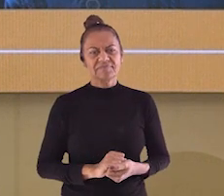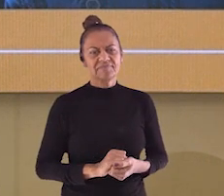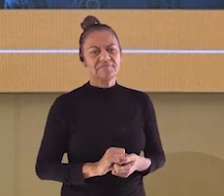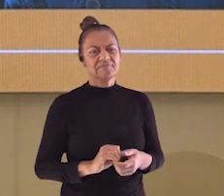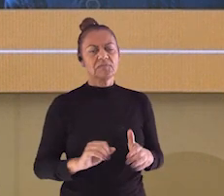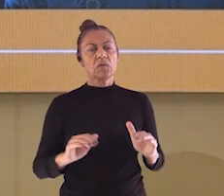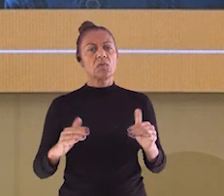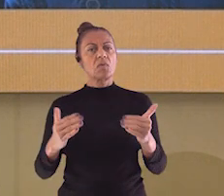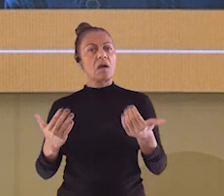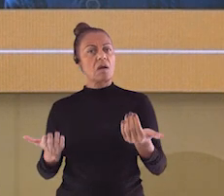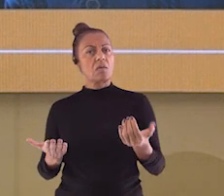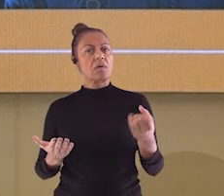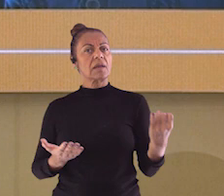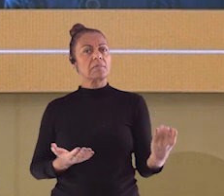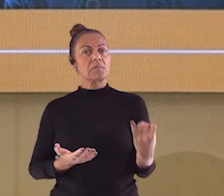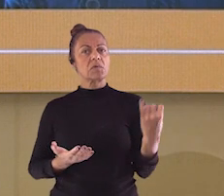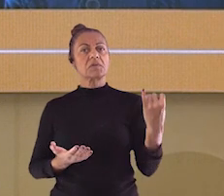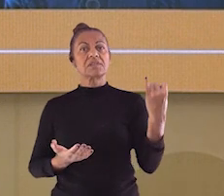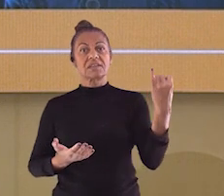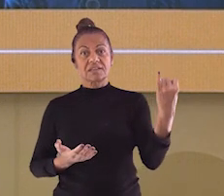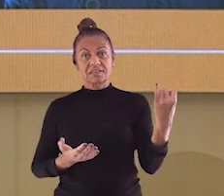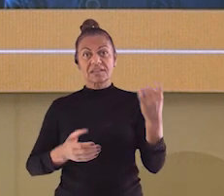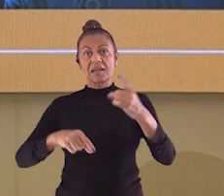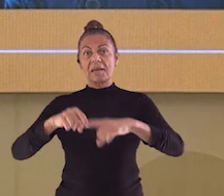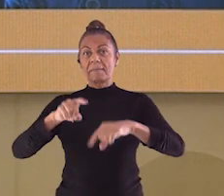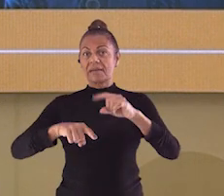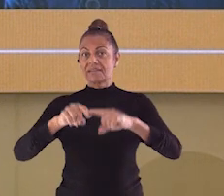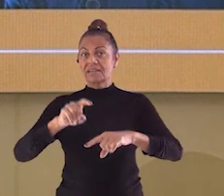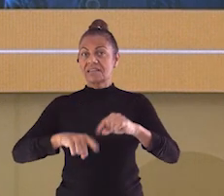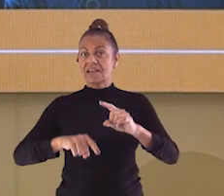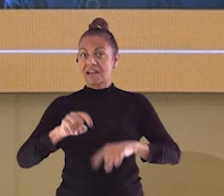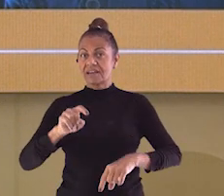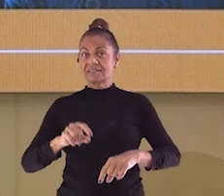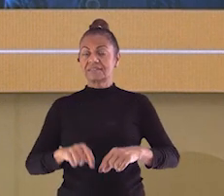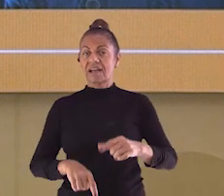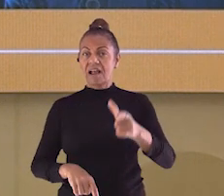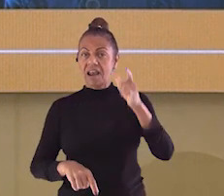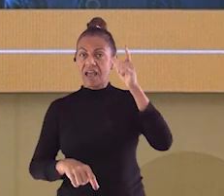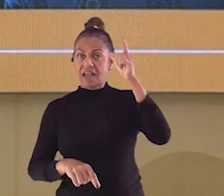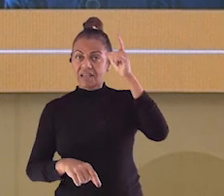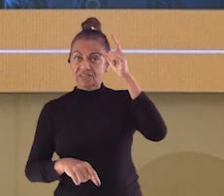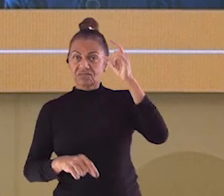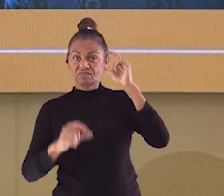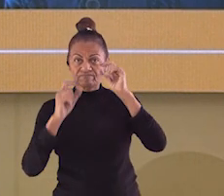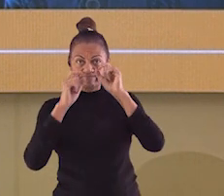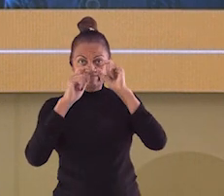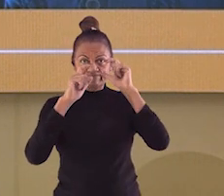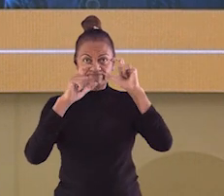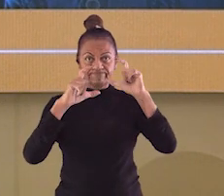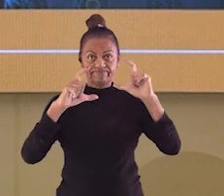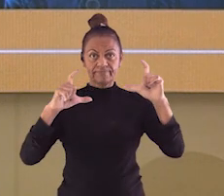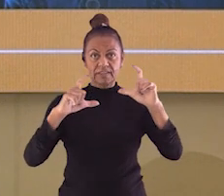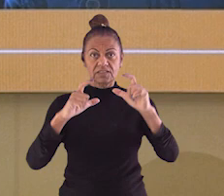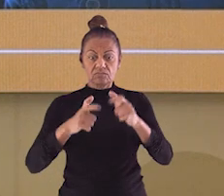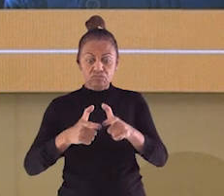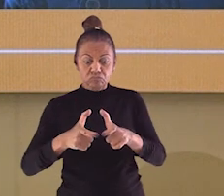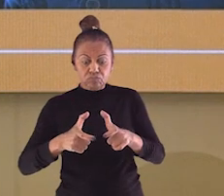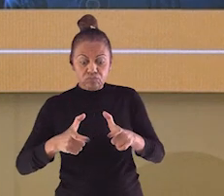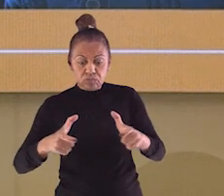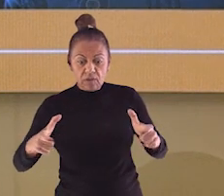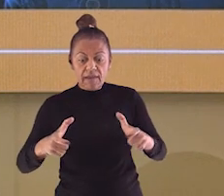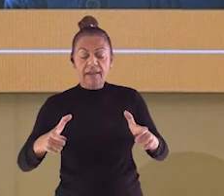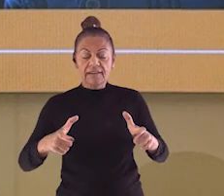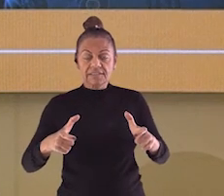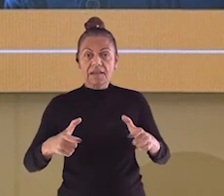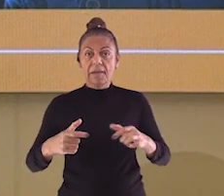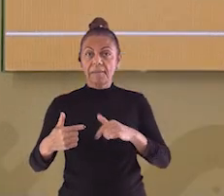novamente. Qual a importância das lentes nas atividades humanas? Você respondeu? Então, eu quero corrigir